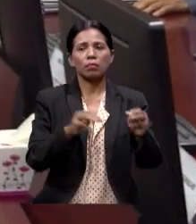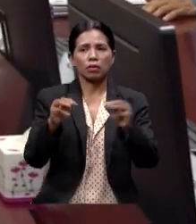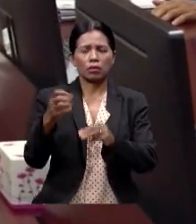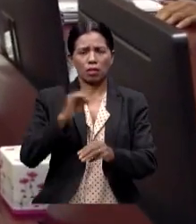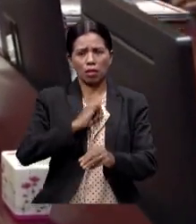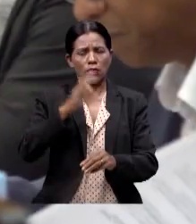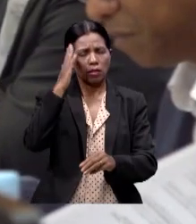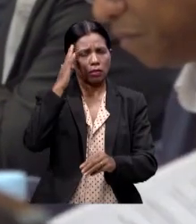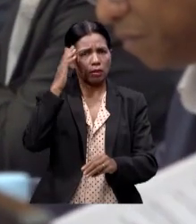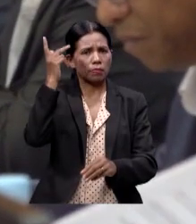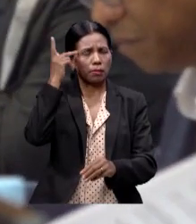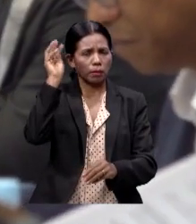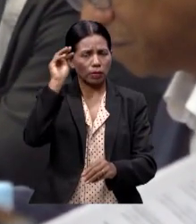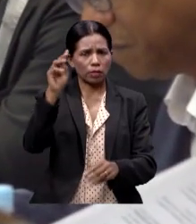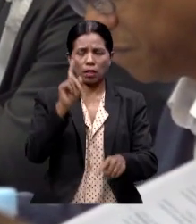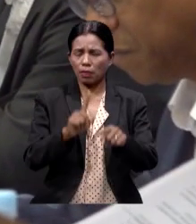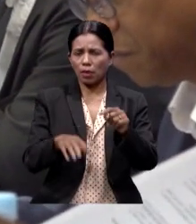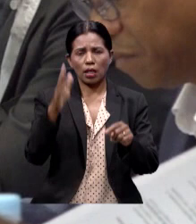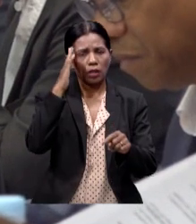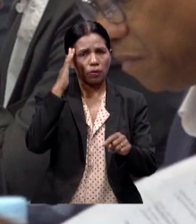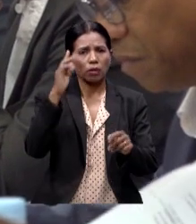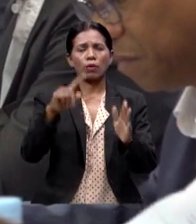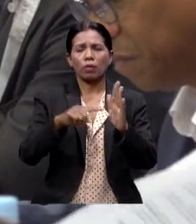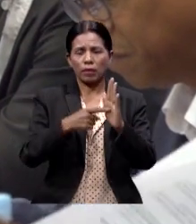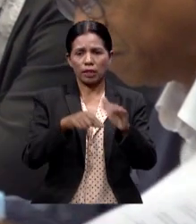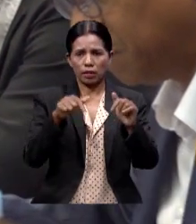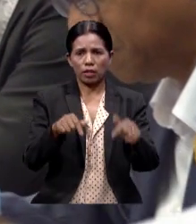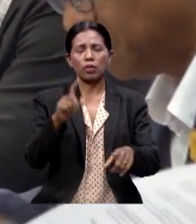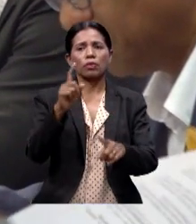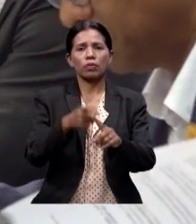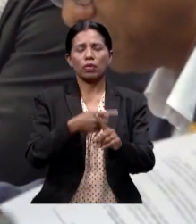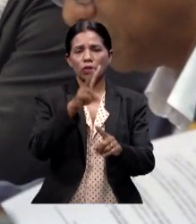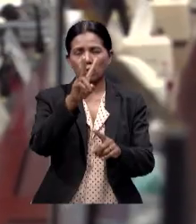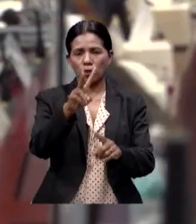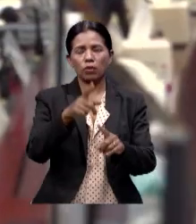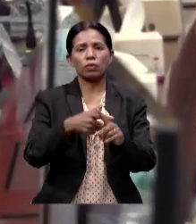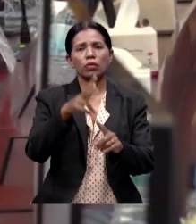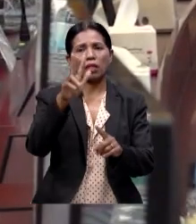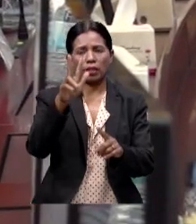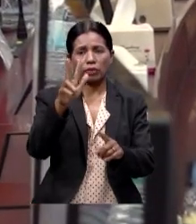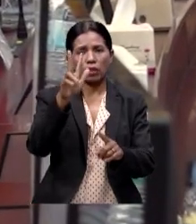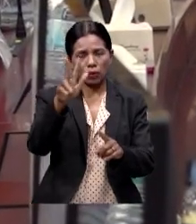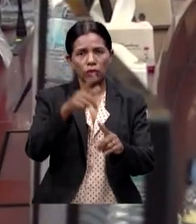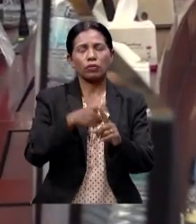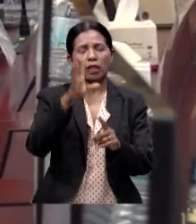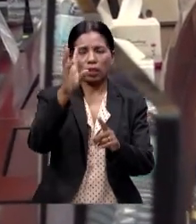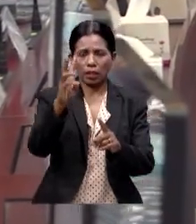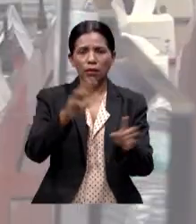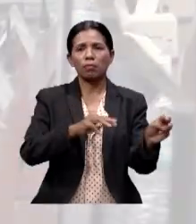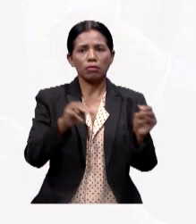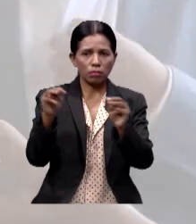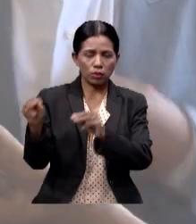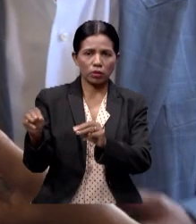Rasik, lá vela há um lá, né? Também foi uma rua, né? Fulantolo, Fulané, né? Há uma remodelação, né? Né? Lá